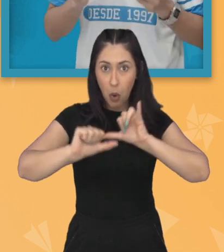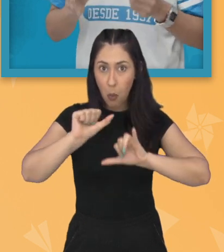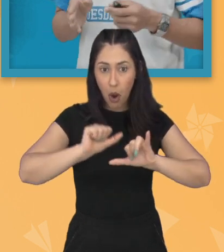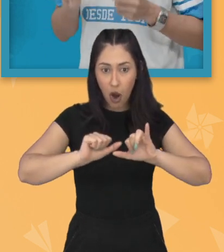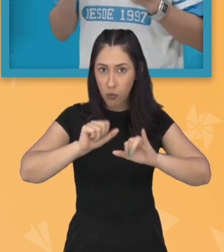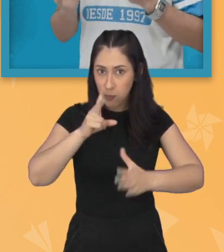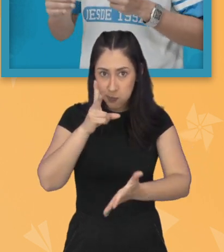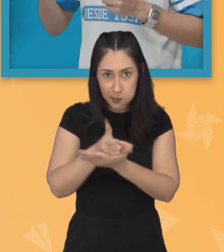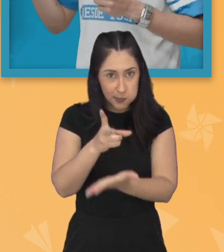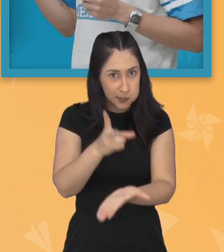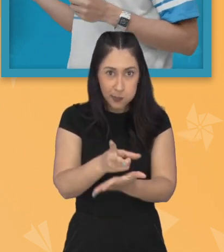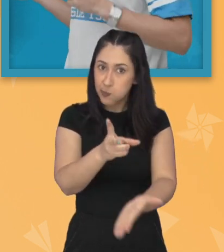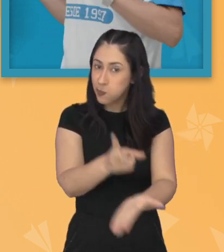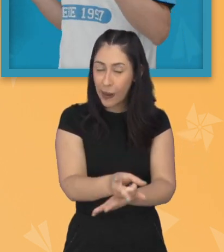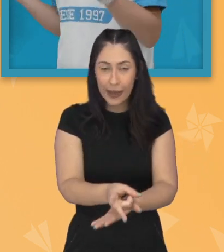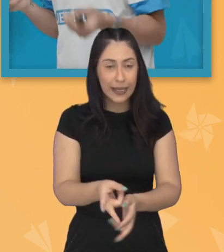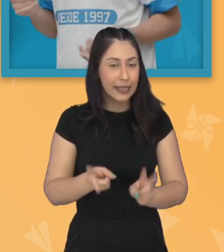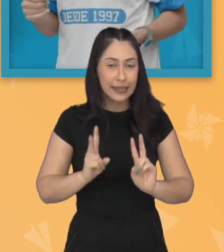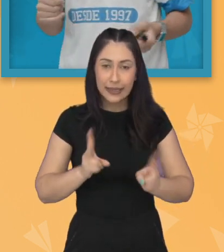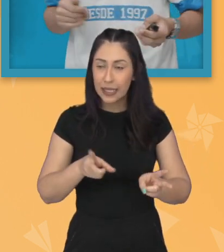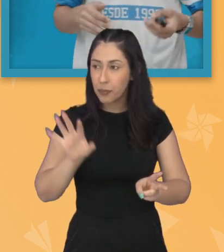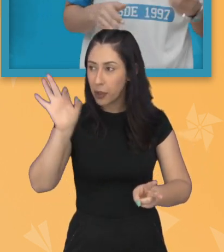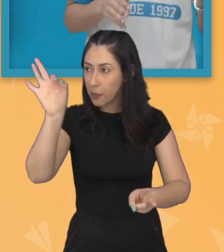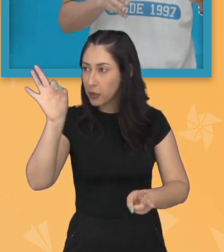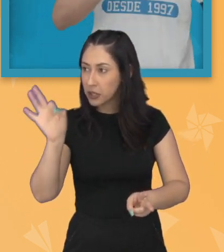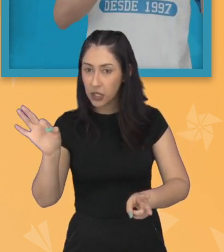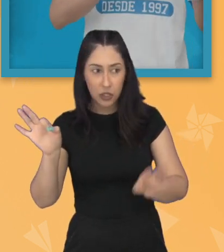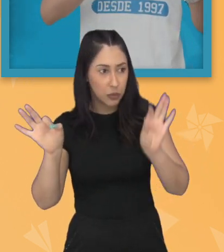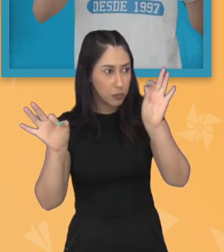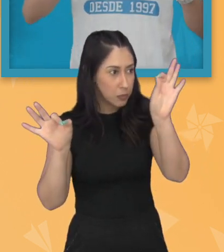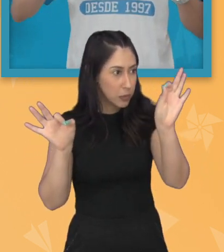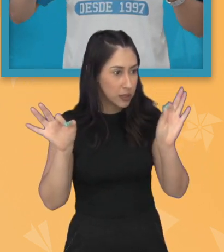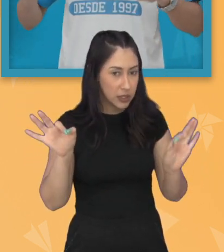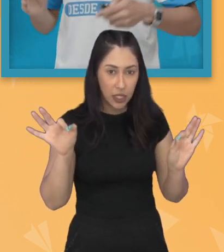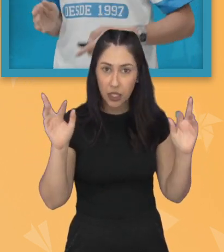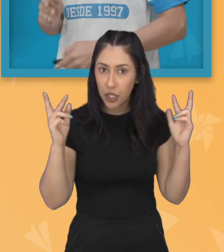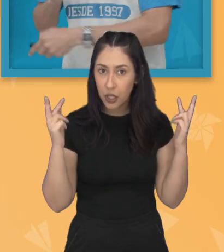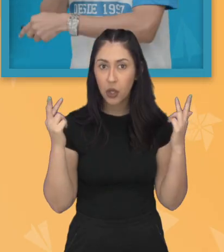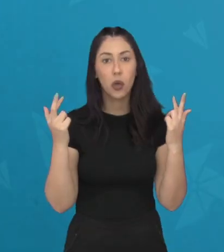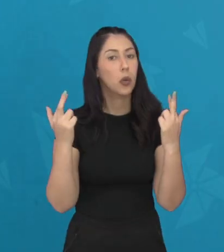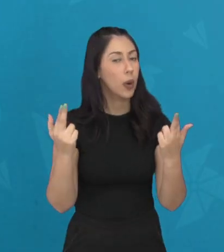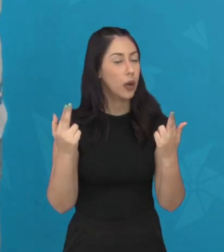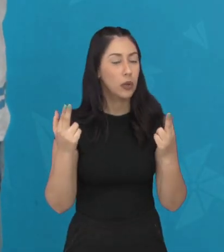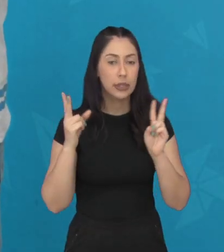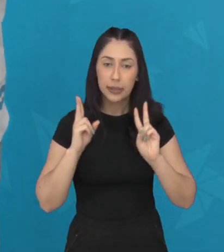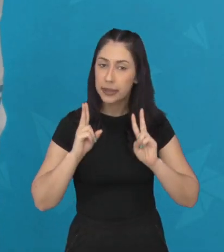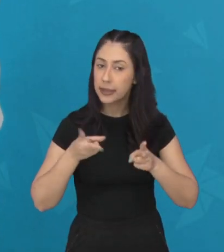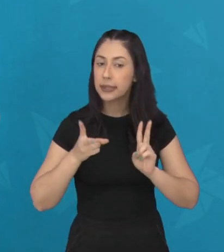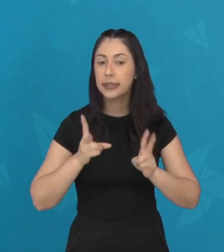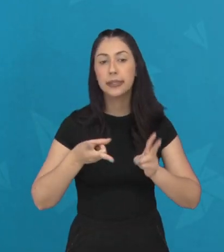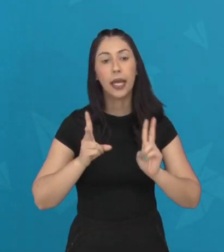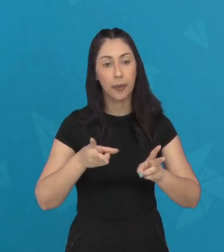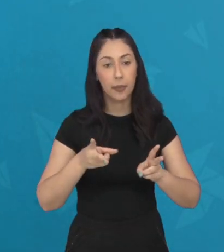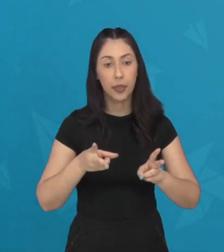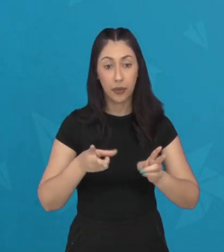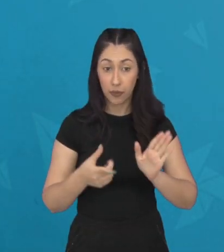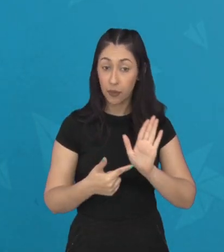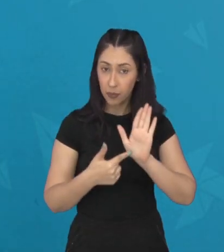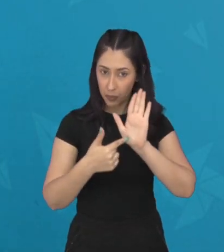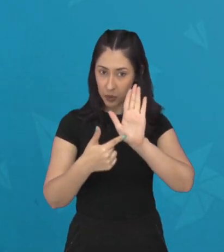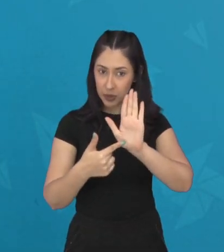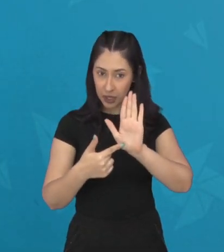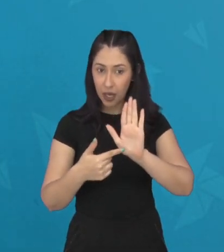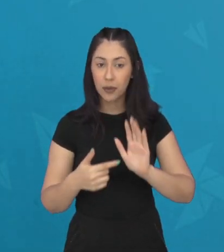seja, sempre a gente vai ter aquela mesma proporção que a gente viu da água, a gente sempre vai ter aquela mesma proporção, vou voltar aqui para vocês verem aqui